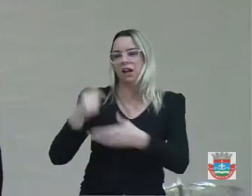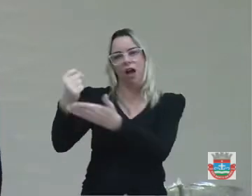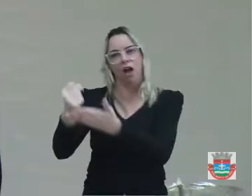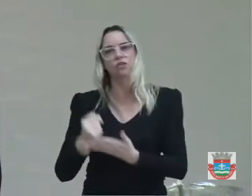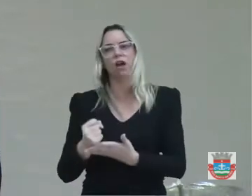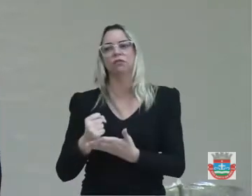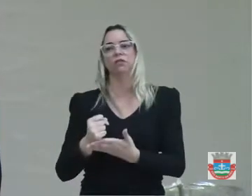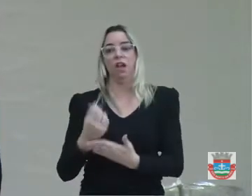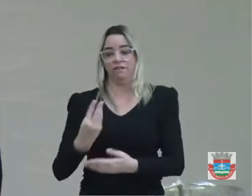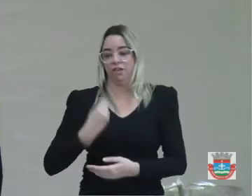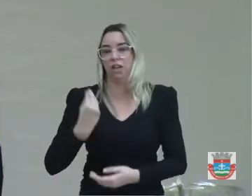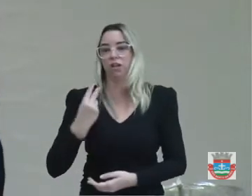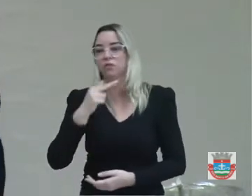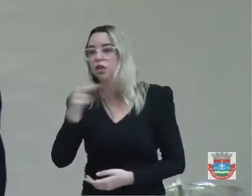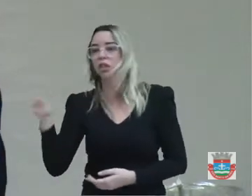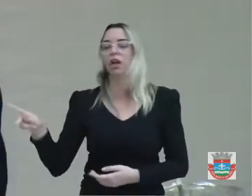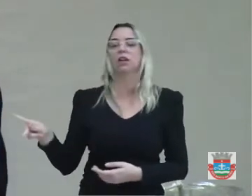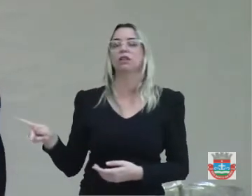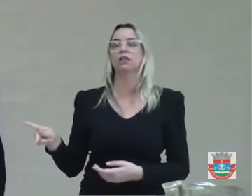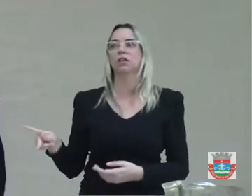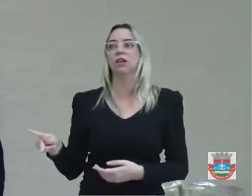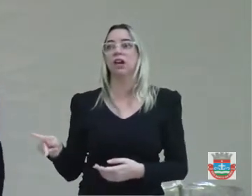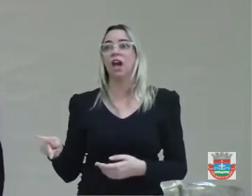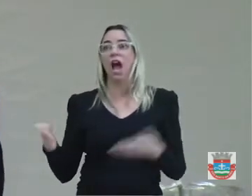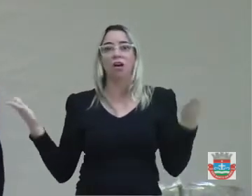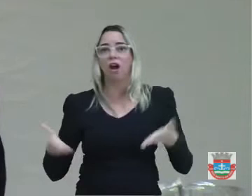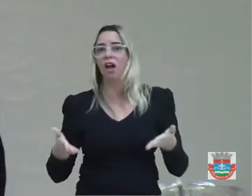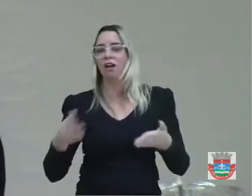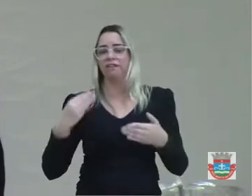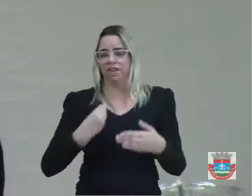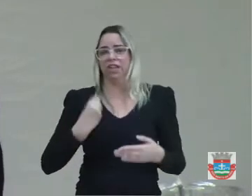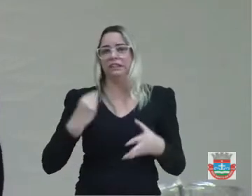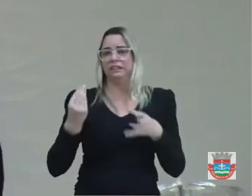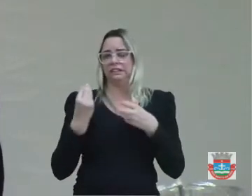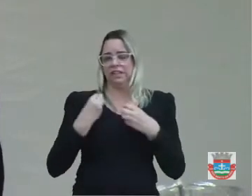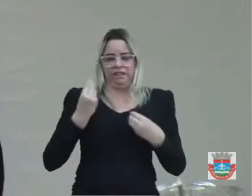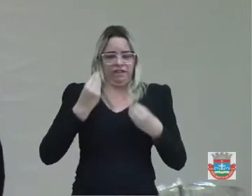têm, que pode ser acabada agora, pode ser destruída agora.